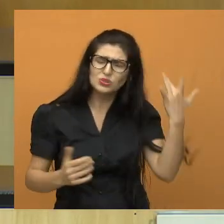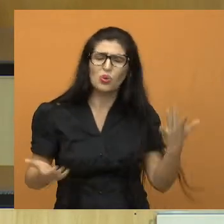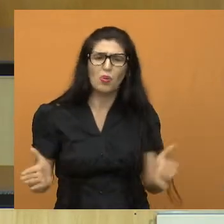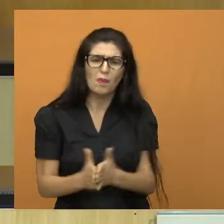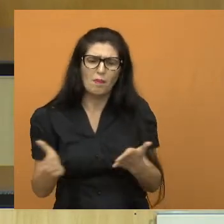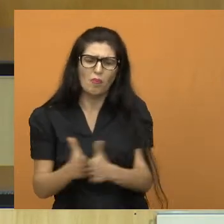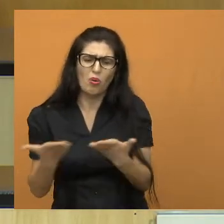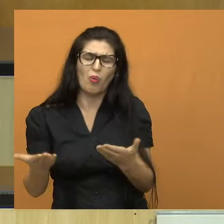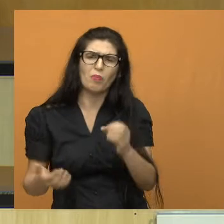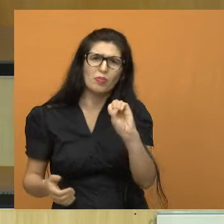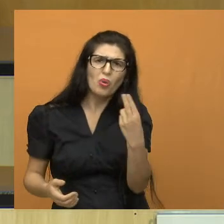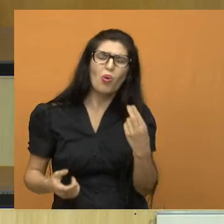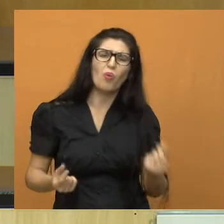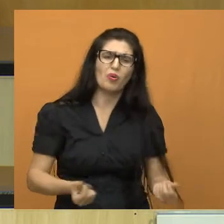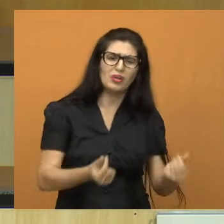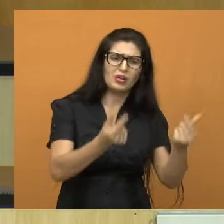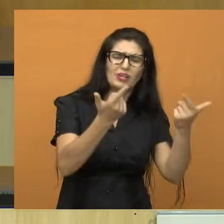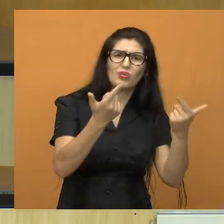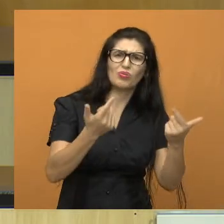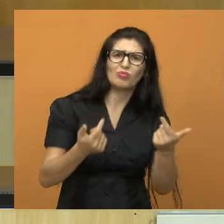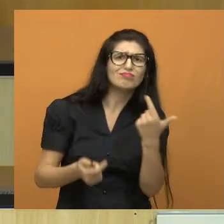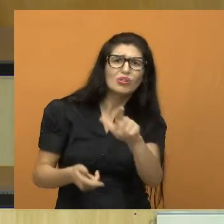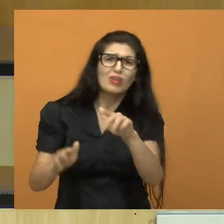não tem paz.